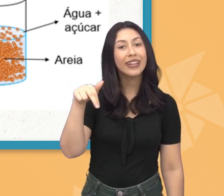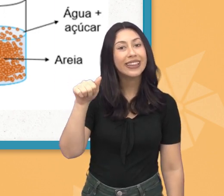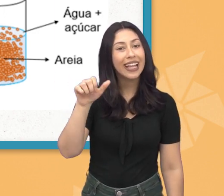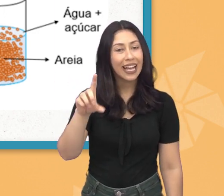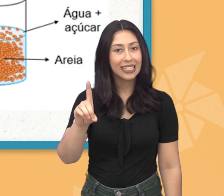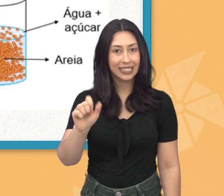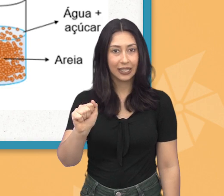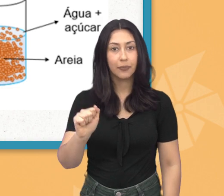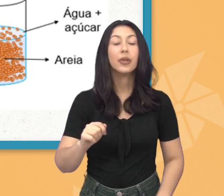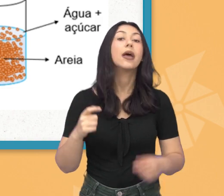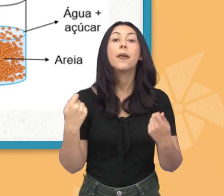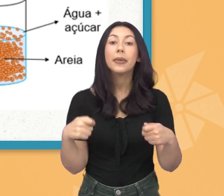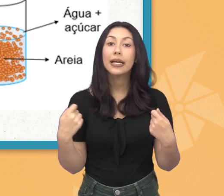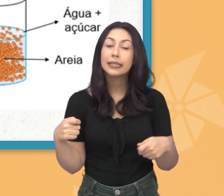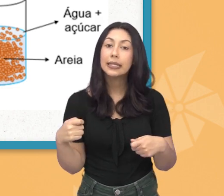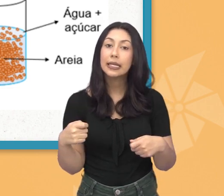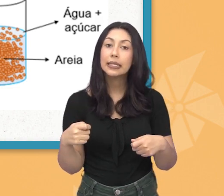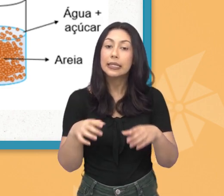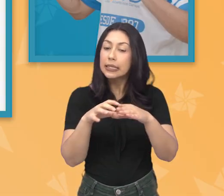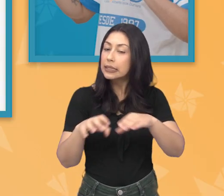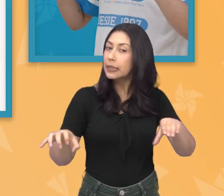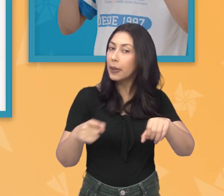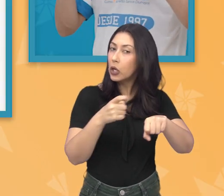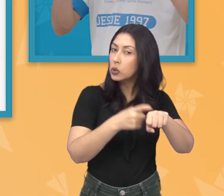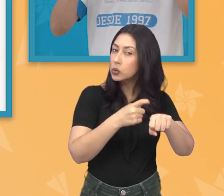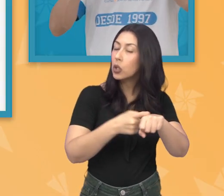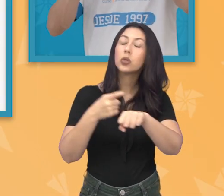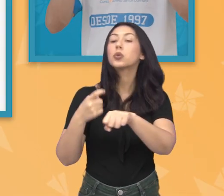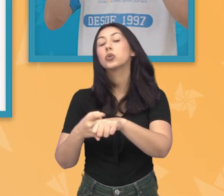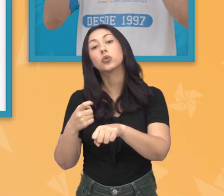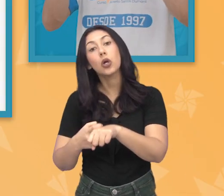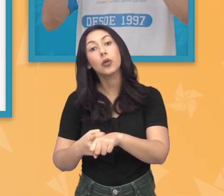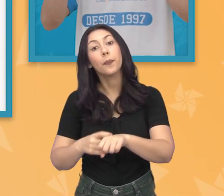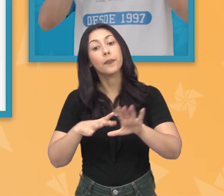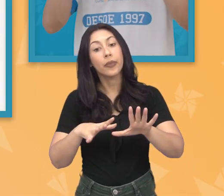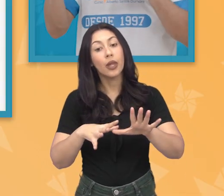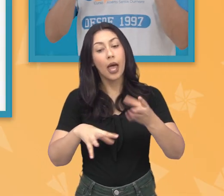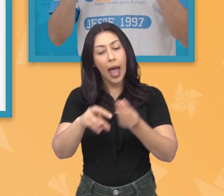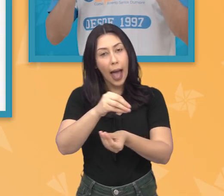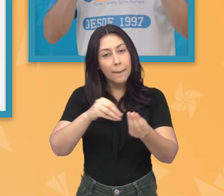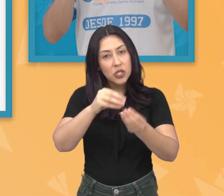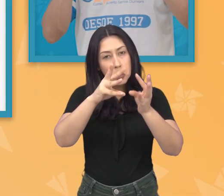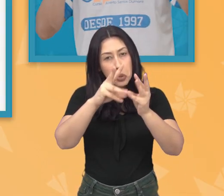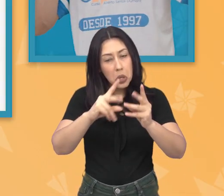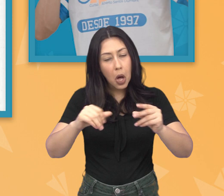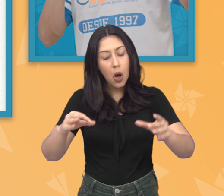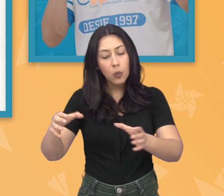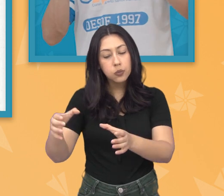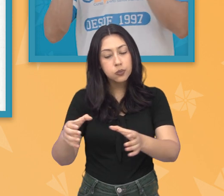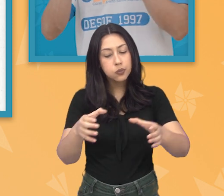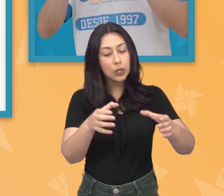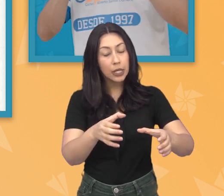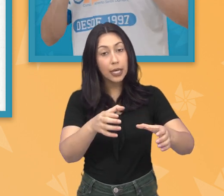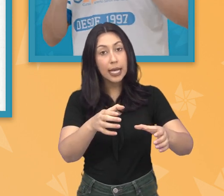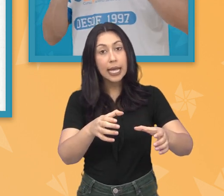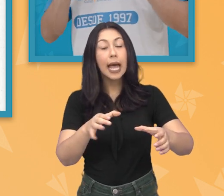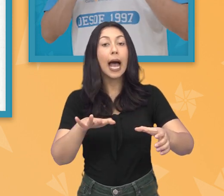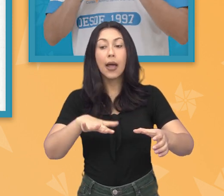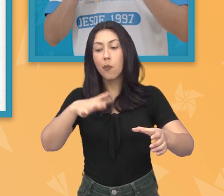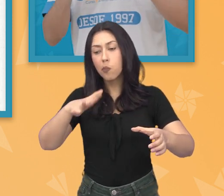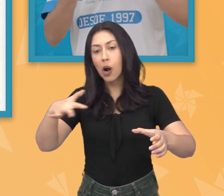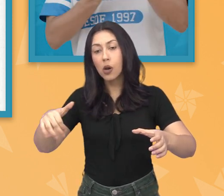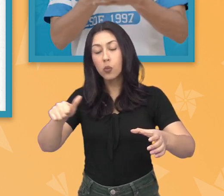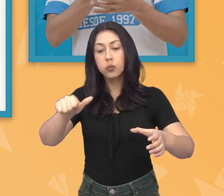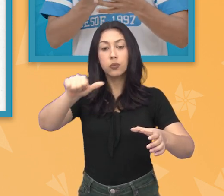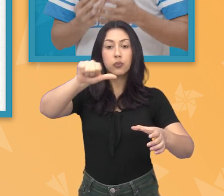dissolvido em um líquido e após isso ele é filtrado, né? Então a gente pode ver que alguns processos de separação, ele meio que tem